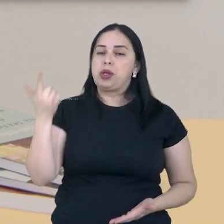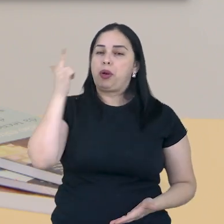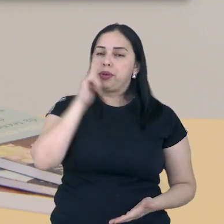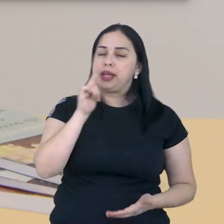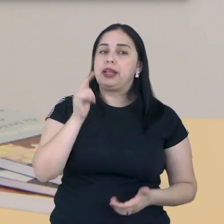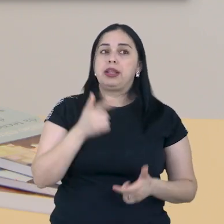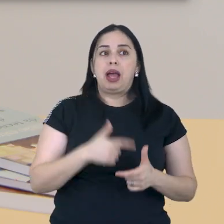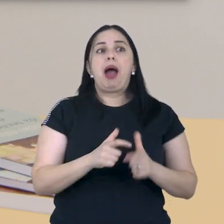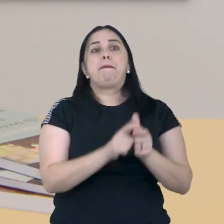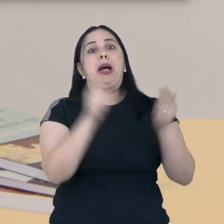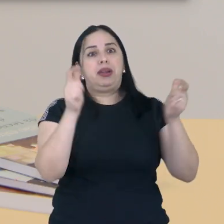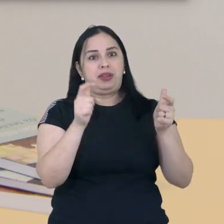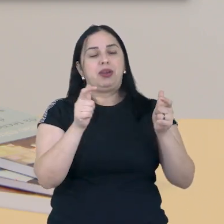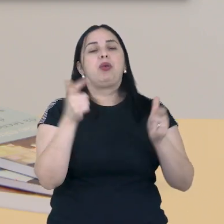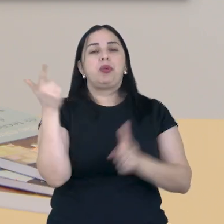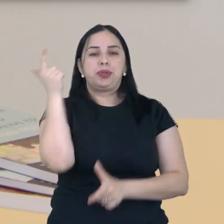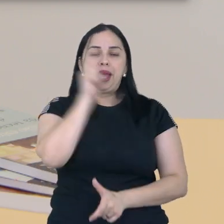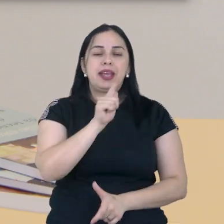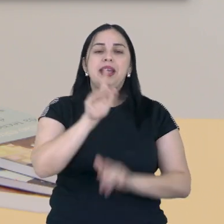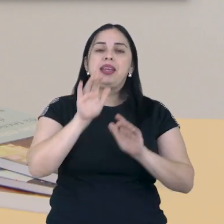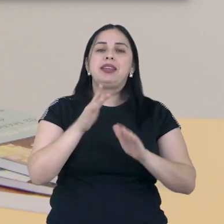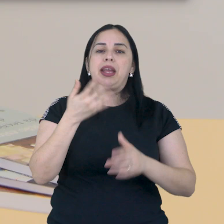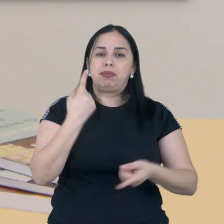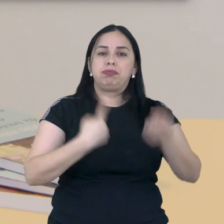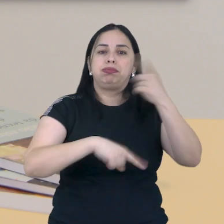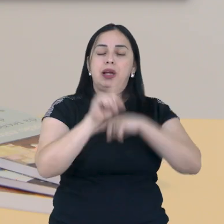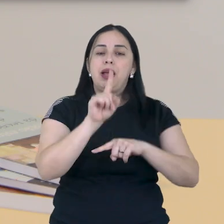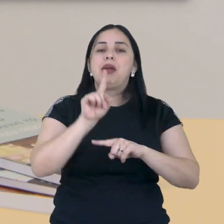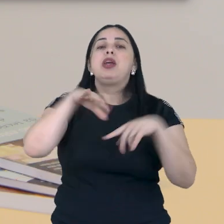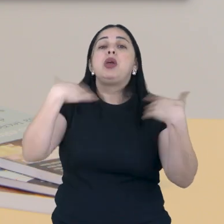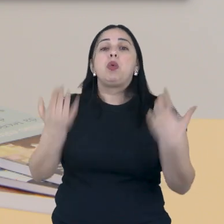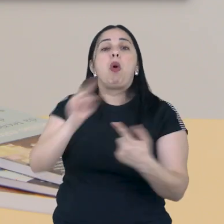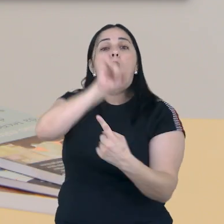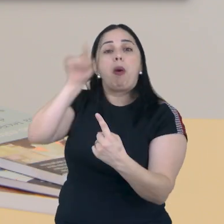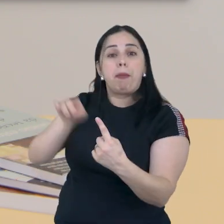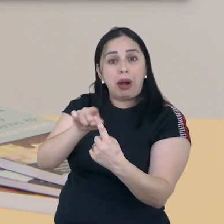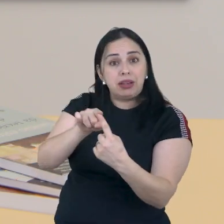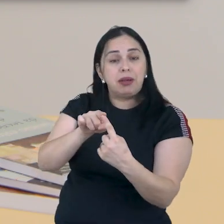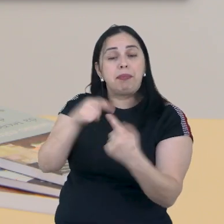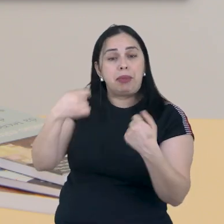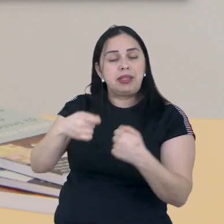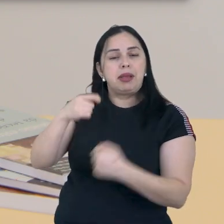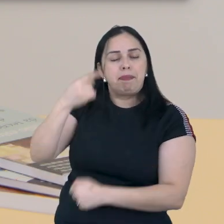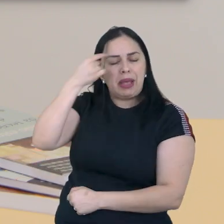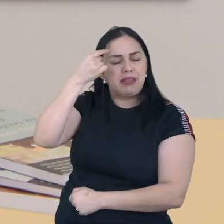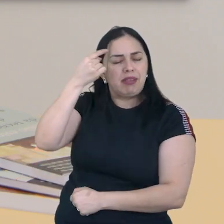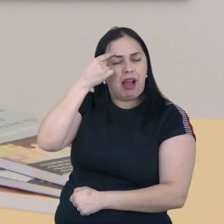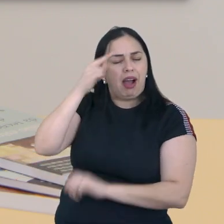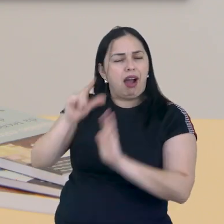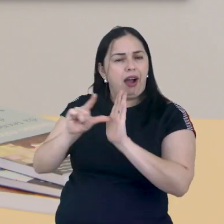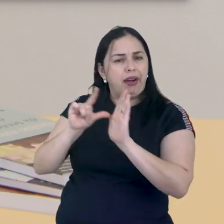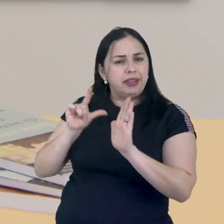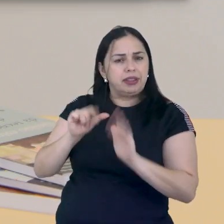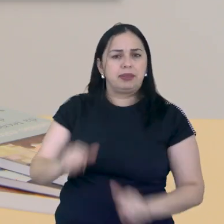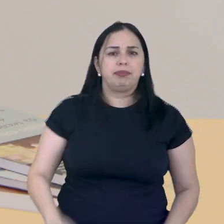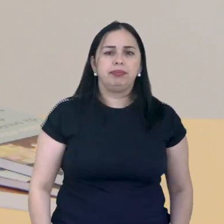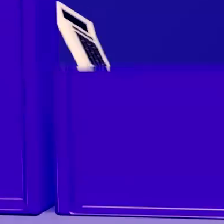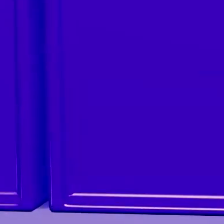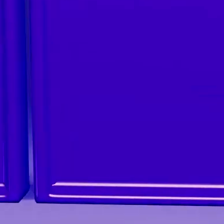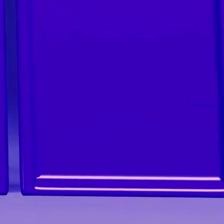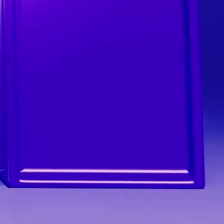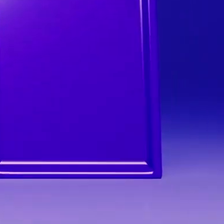dá para fazer Tem muita gente que empreende e tem sucesso Quais são os seus objetivos Pense nisso antes de começar o